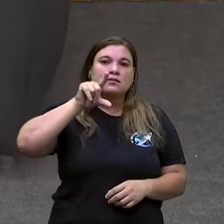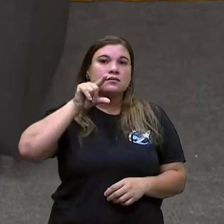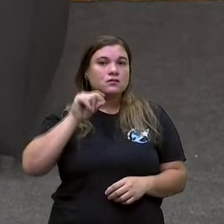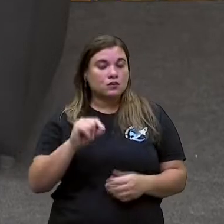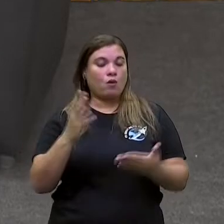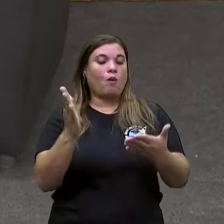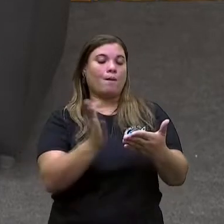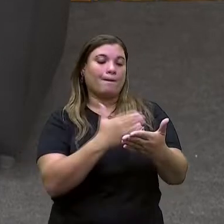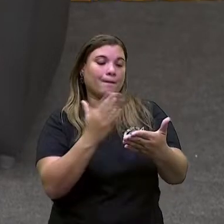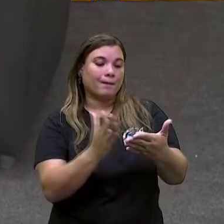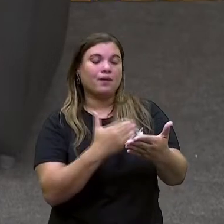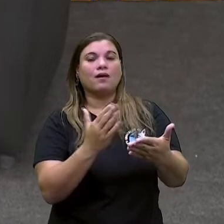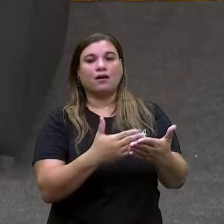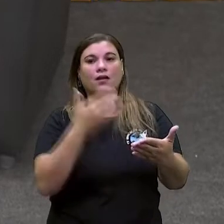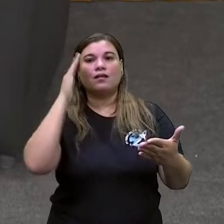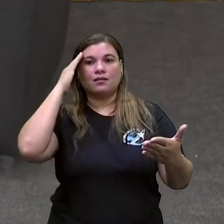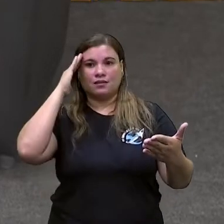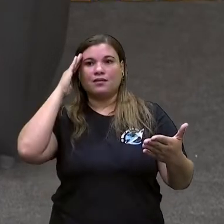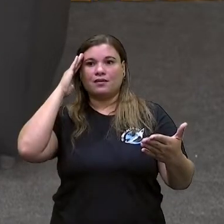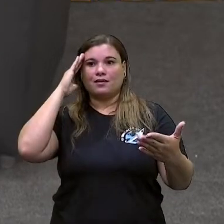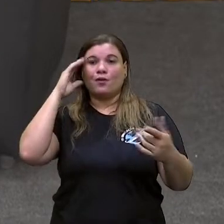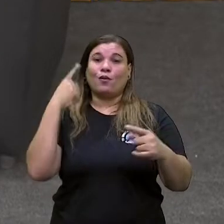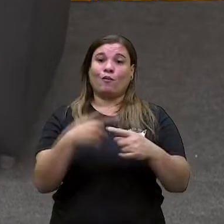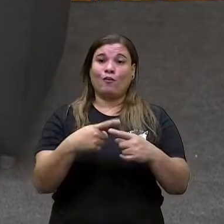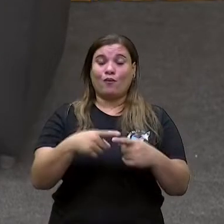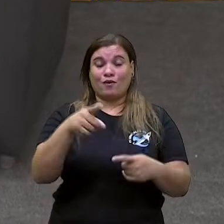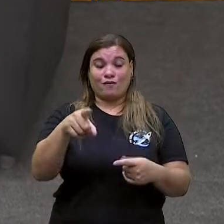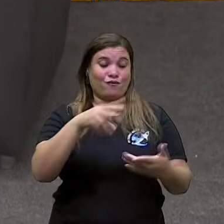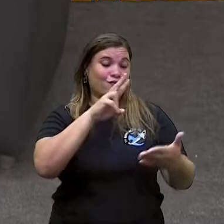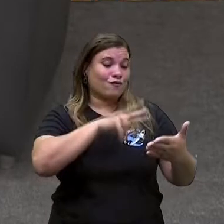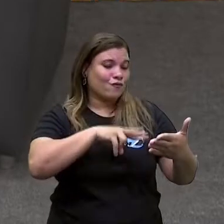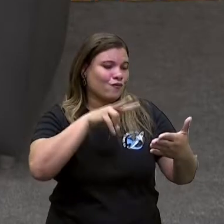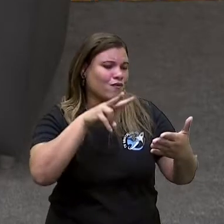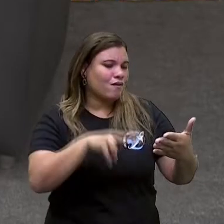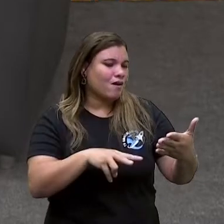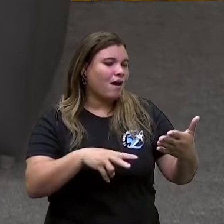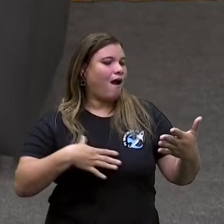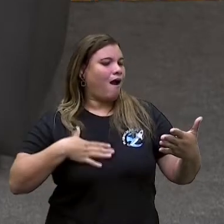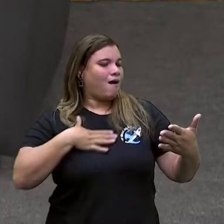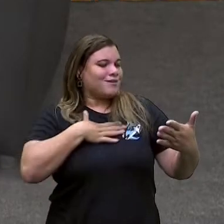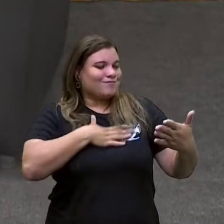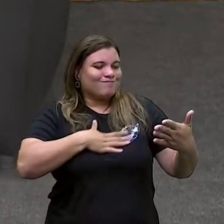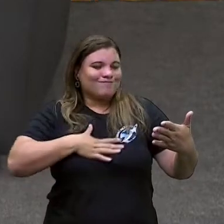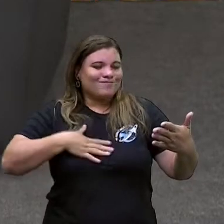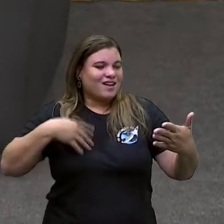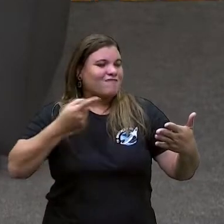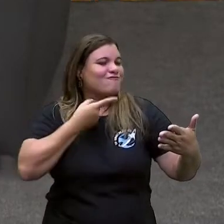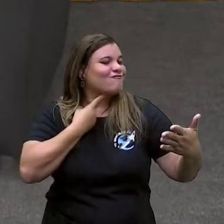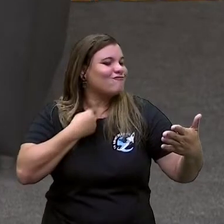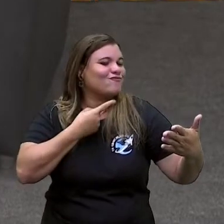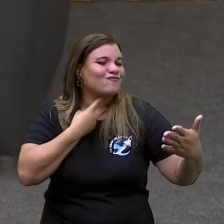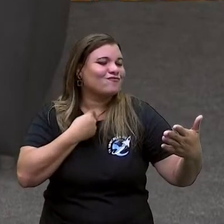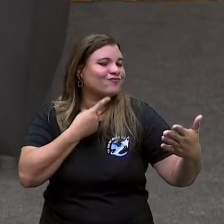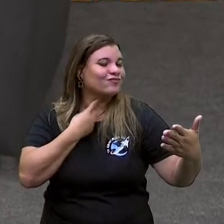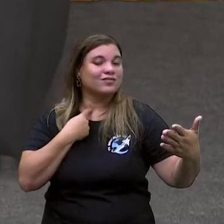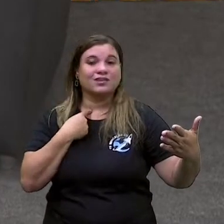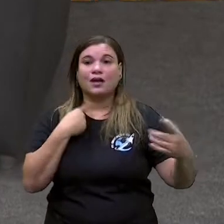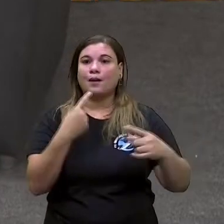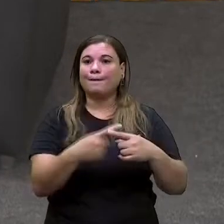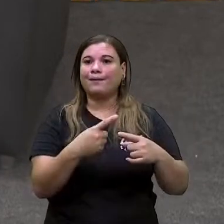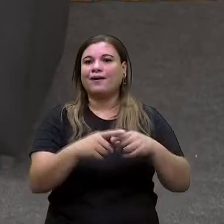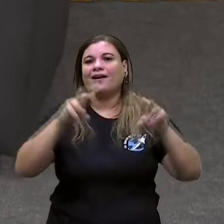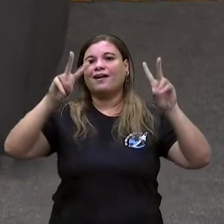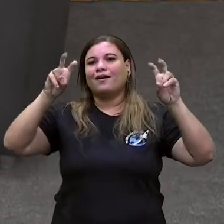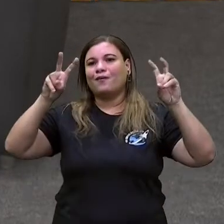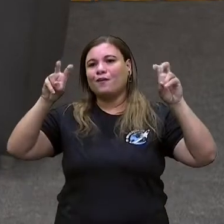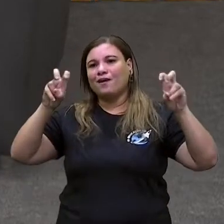especialização, o nome está falando, aí você vai ler praticamente aquilo que você gosta. Então, por exemplo, quando eu fui para Belo Horizonte estudar, fiquei muito